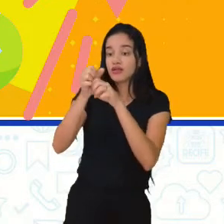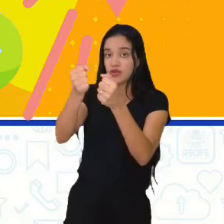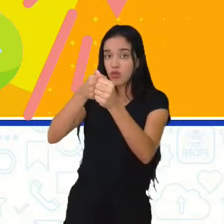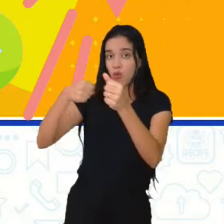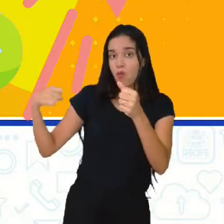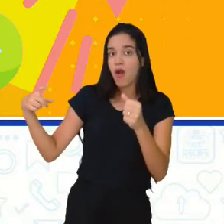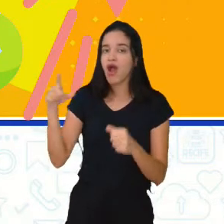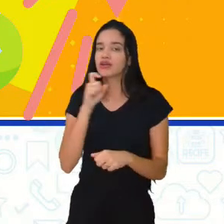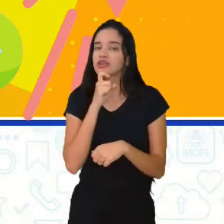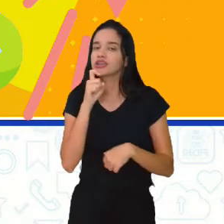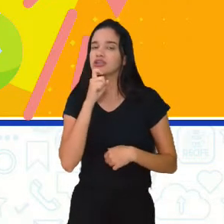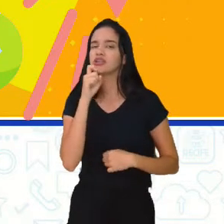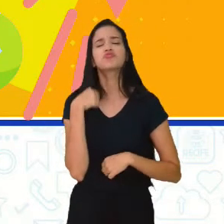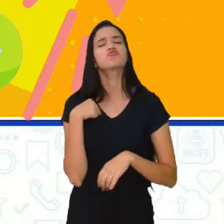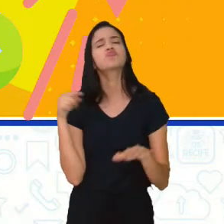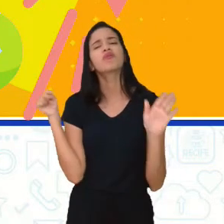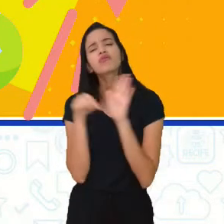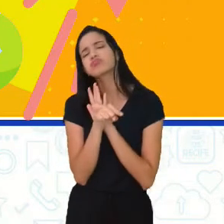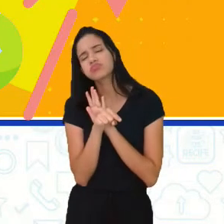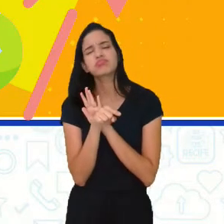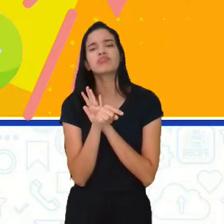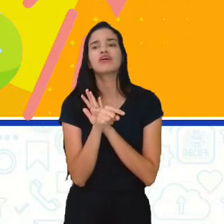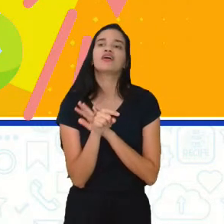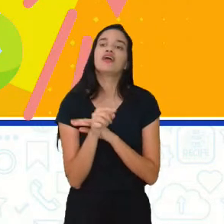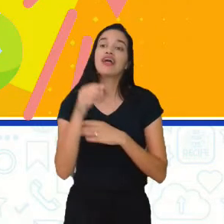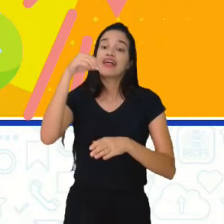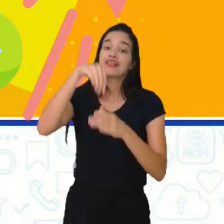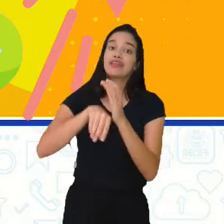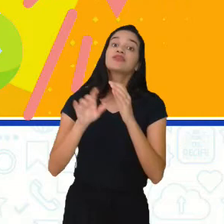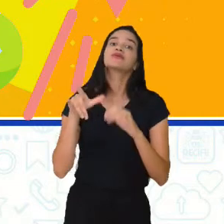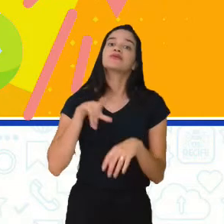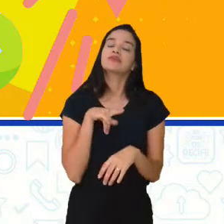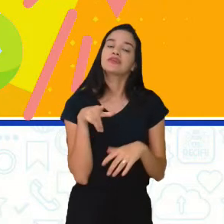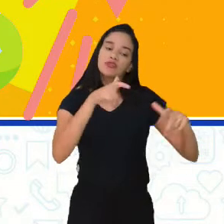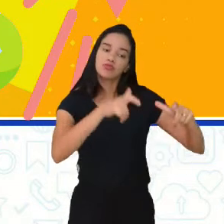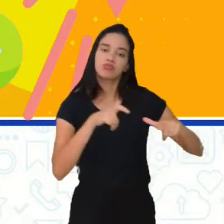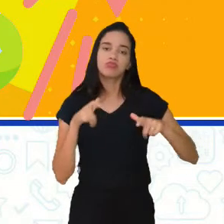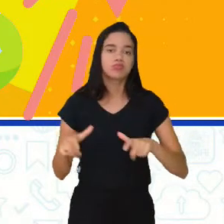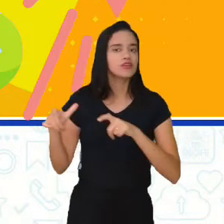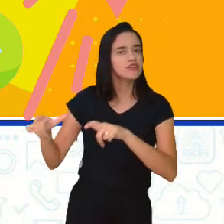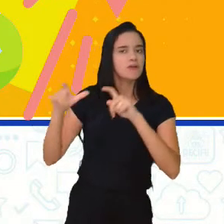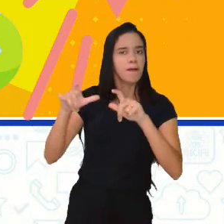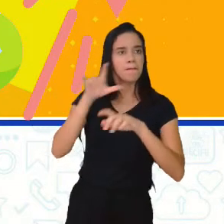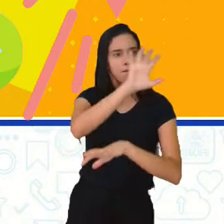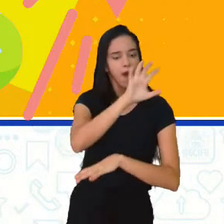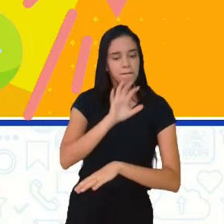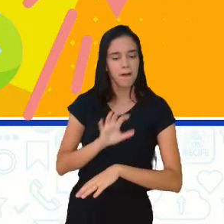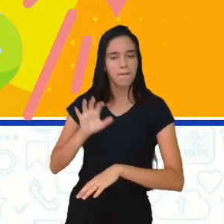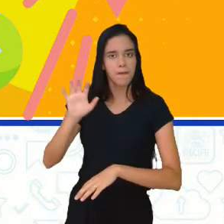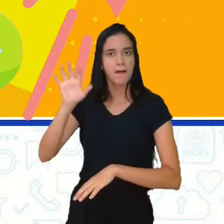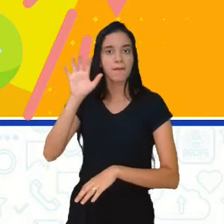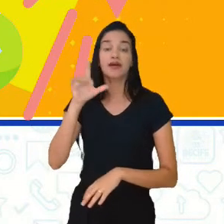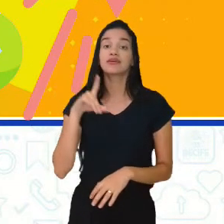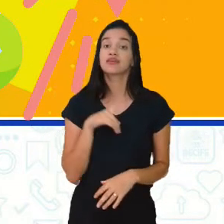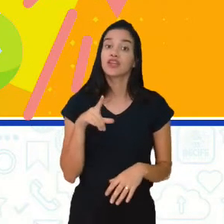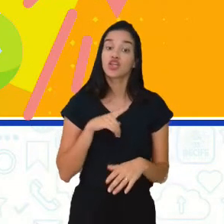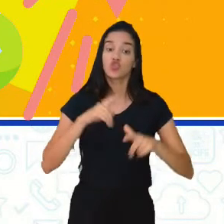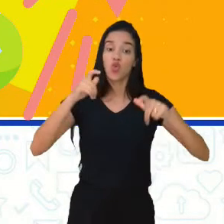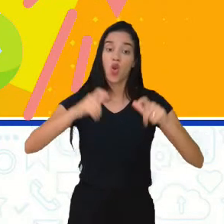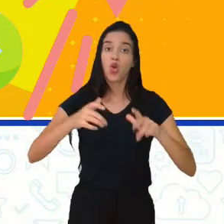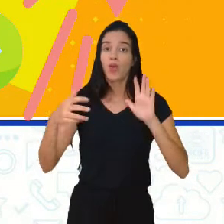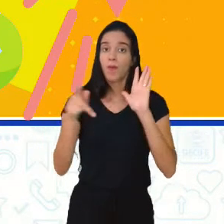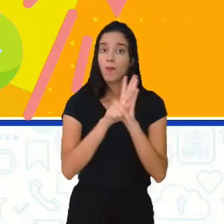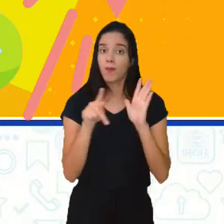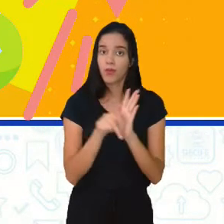e a gente começa a questionar que na geladeira existem espaços e cada espaço tem um local